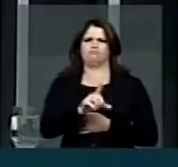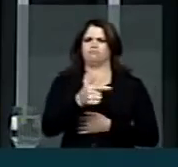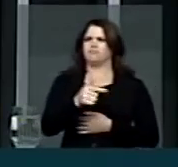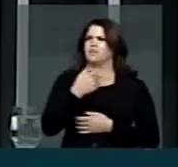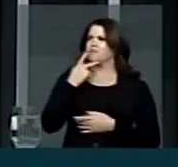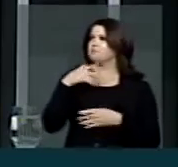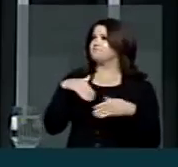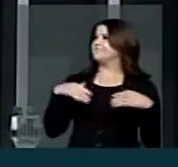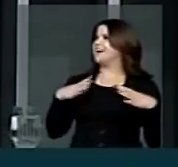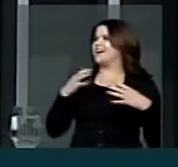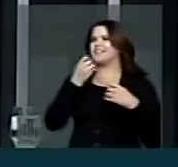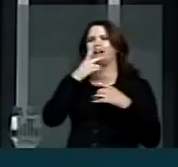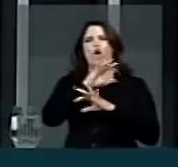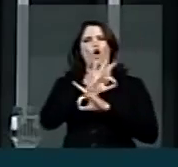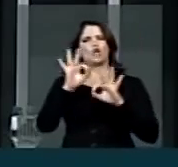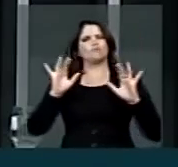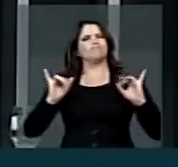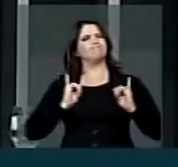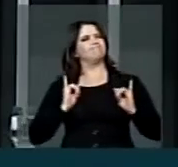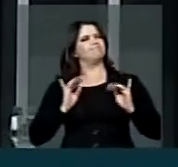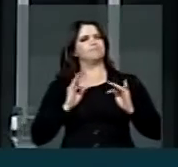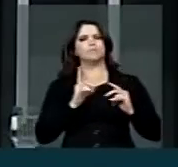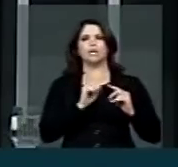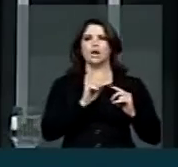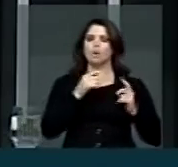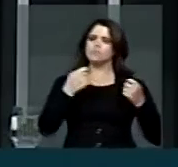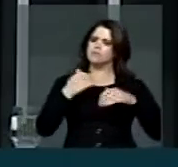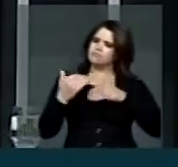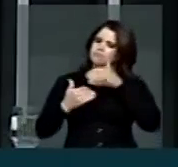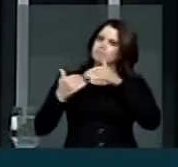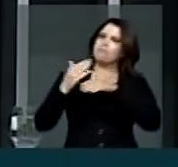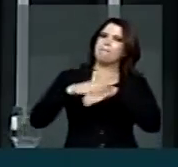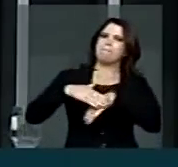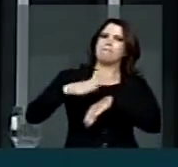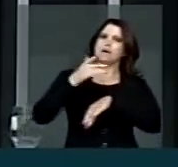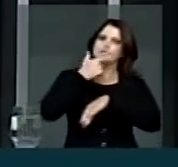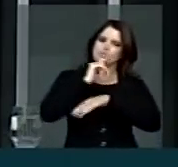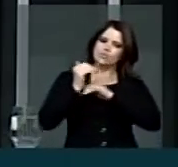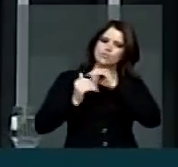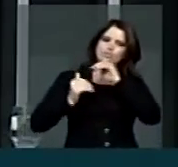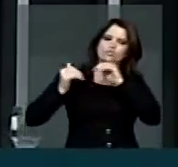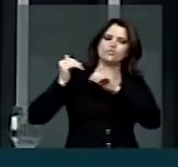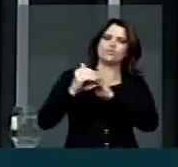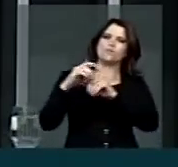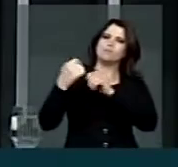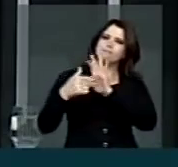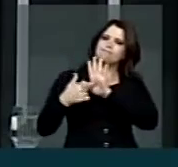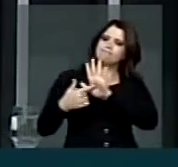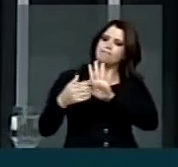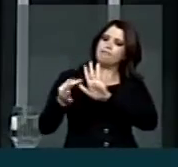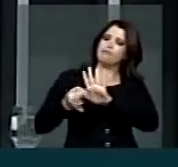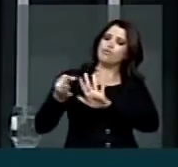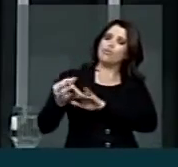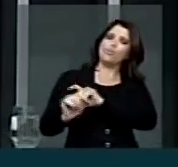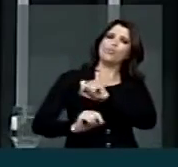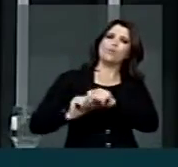conformar. É preciso avançar mais, precisamos apontar para o